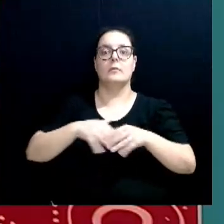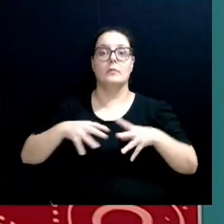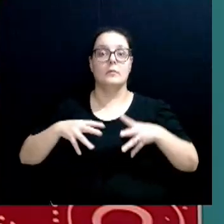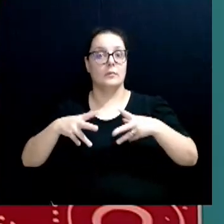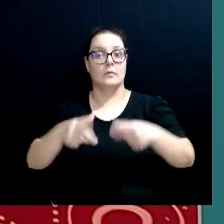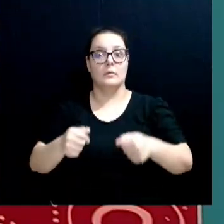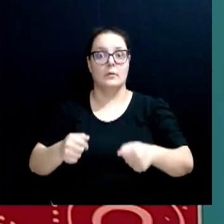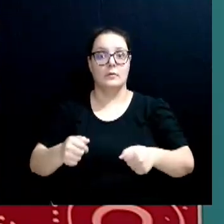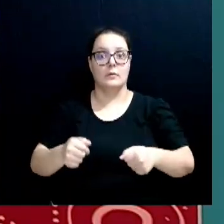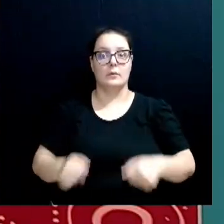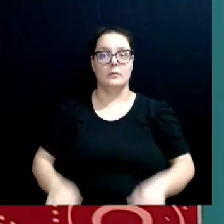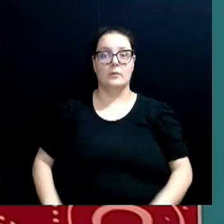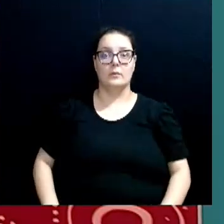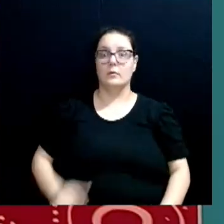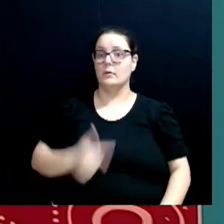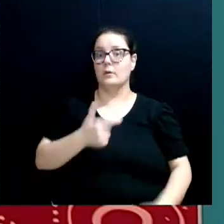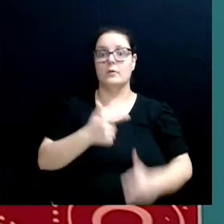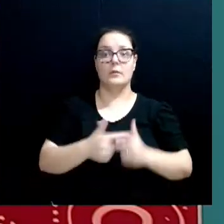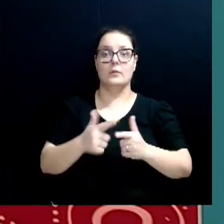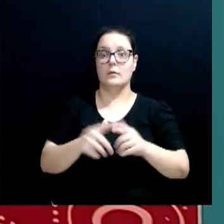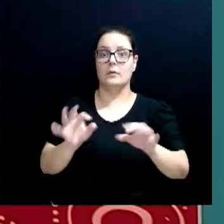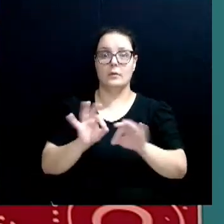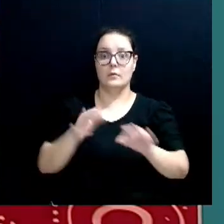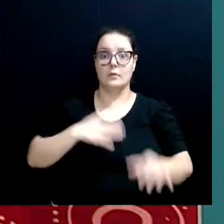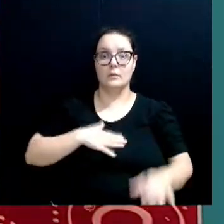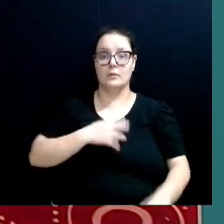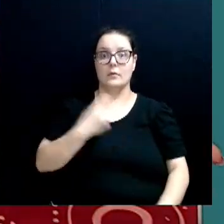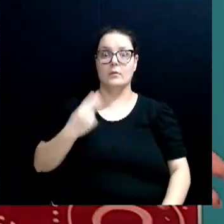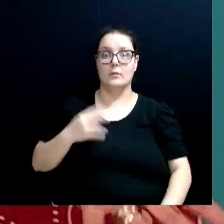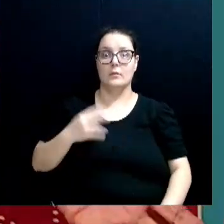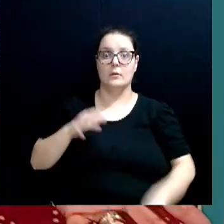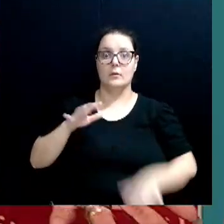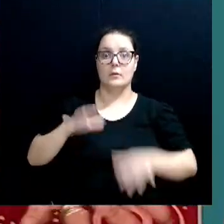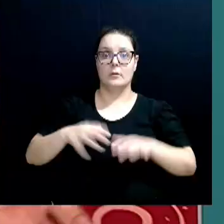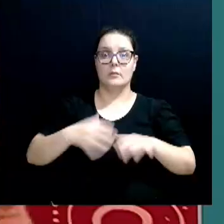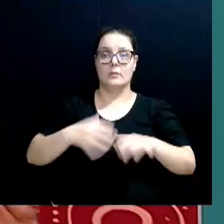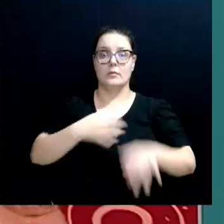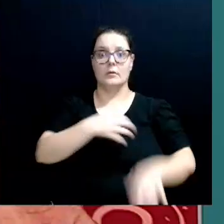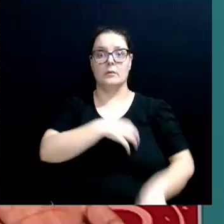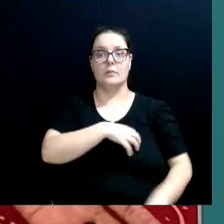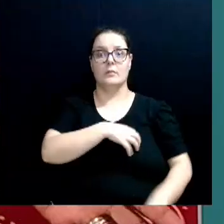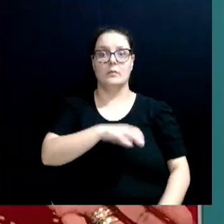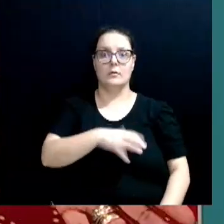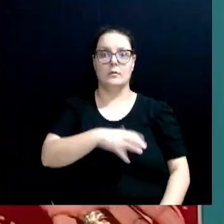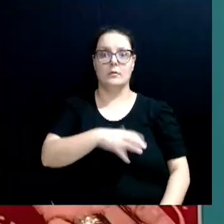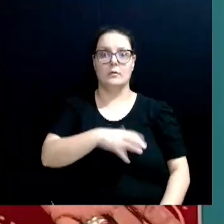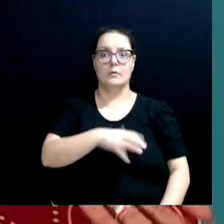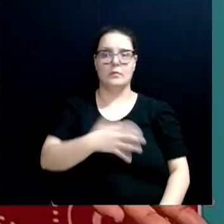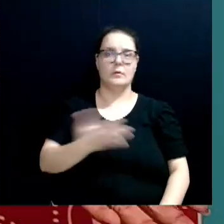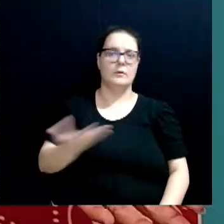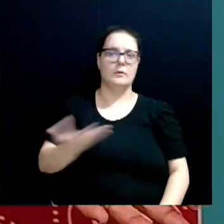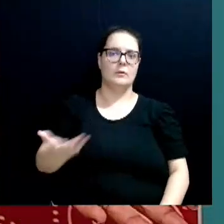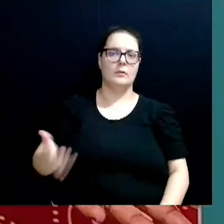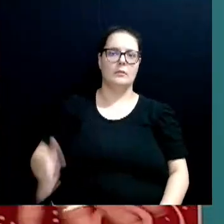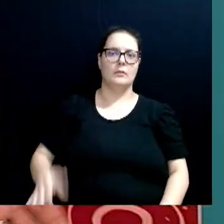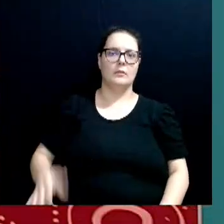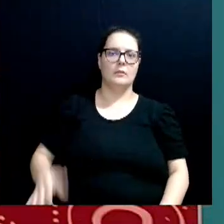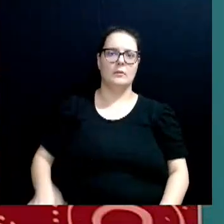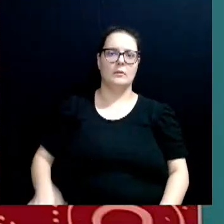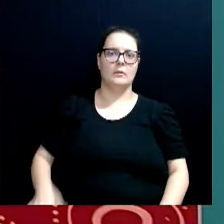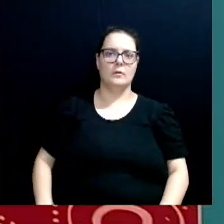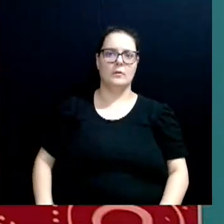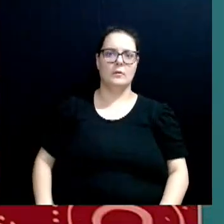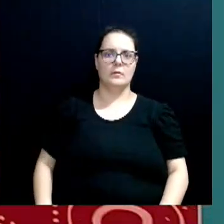nenhum com o meu nome. Porque às vezes quem está lá na Bahia fala: poxa, porque ela, não podia ser outra, porque é legítimo.